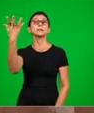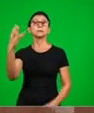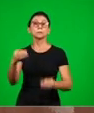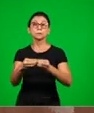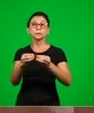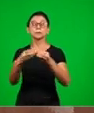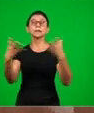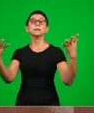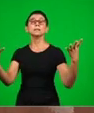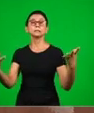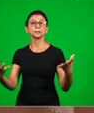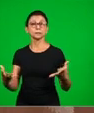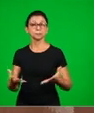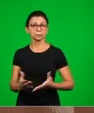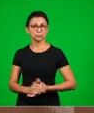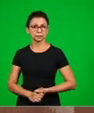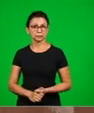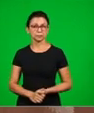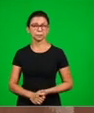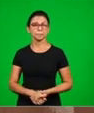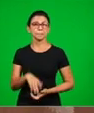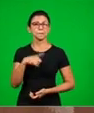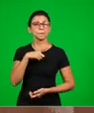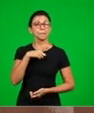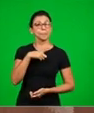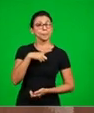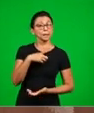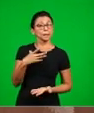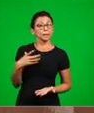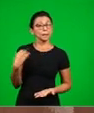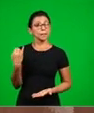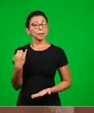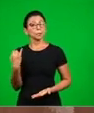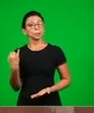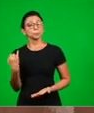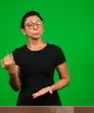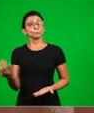vamos dizer, uma grande, né, vamos dizer,